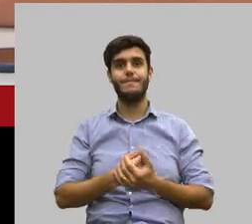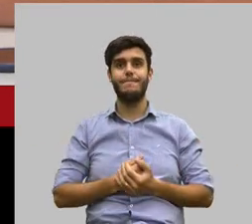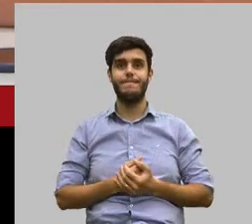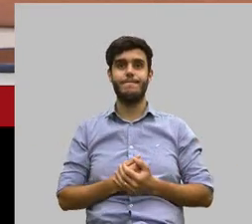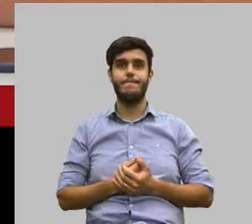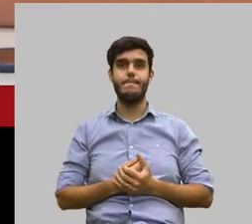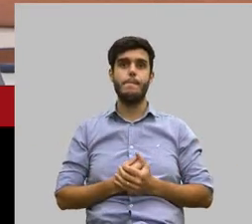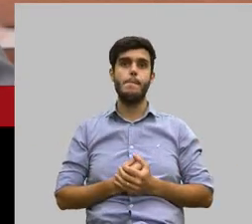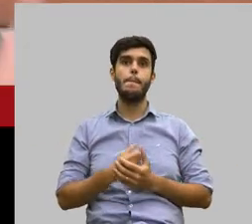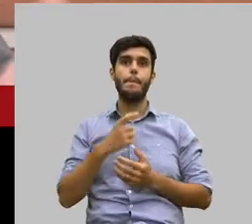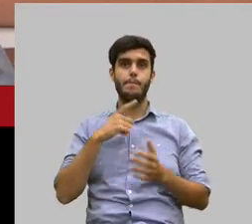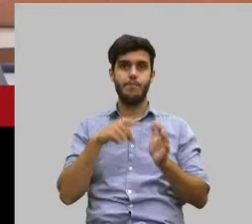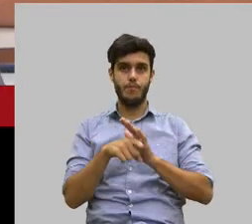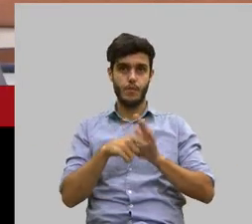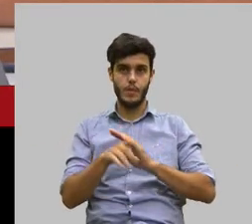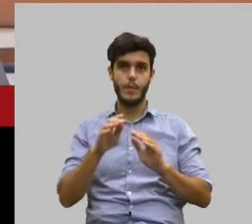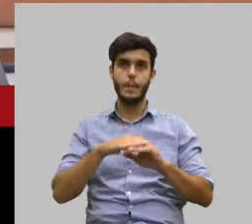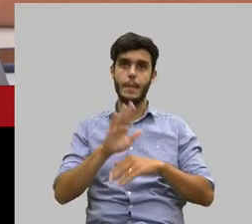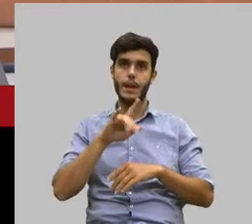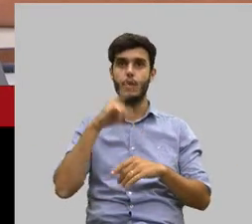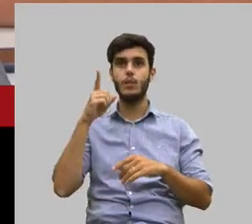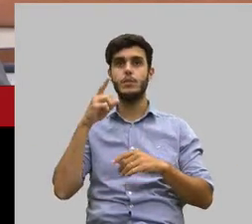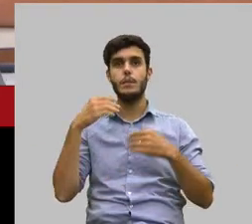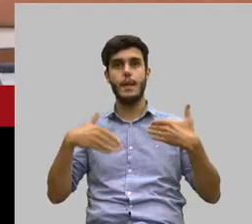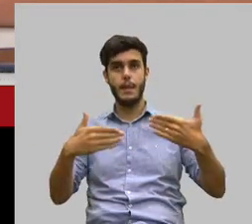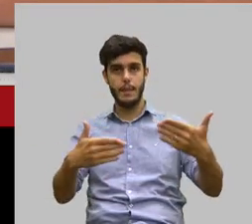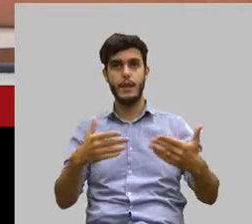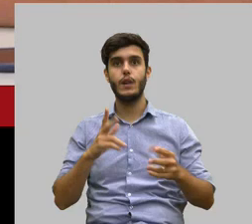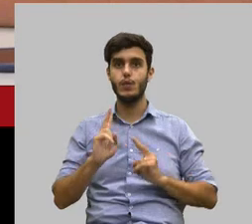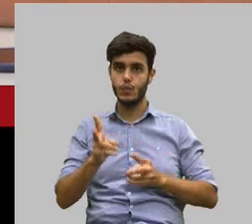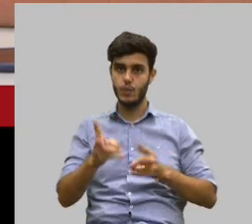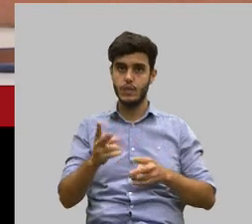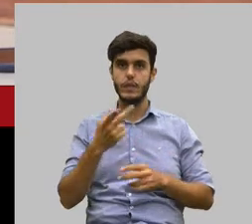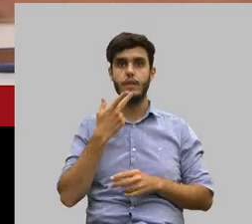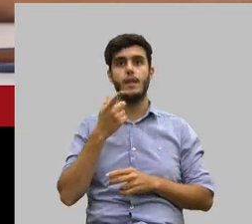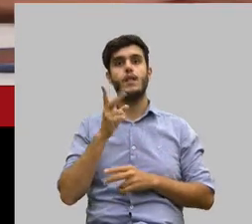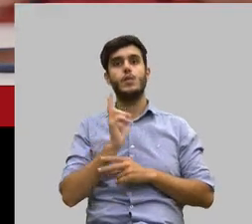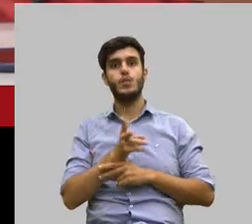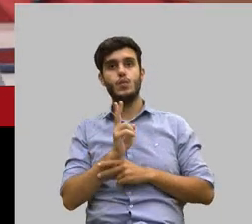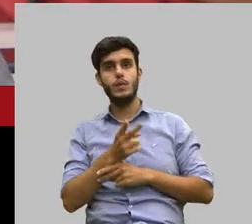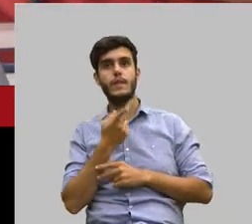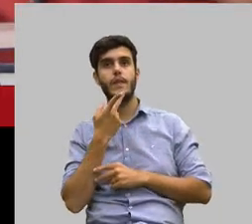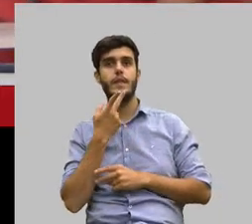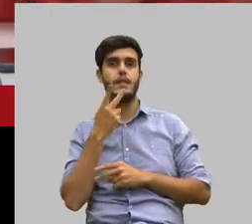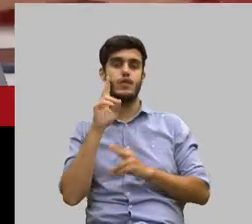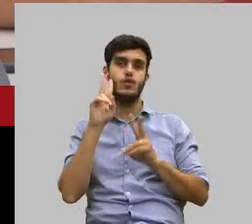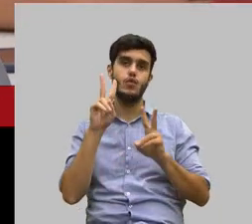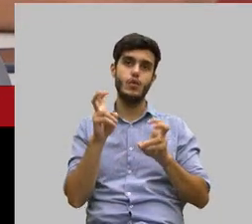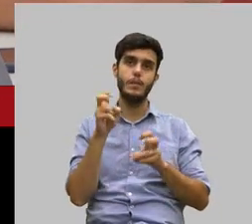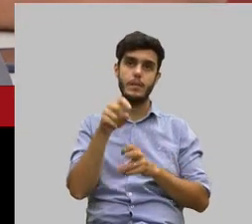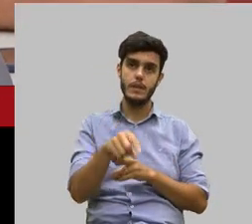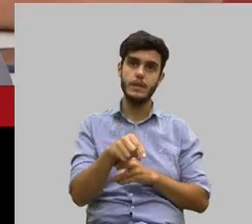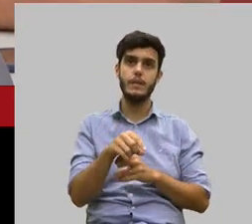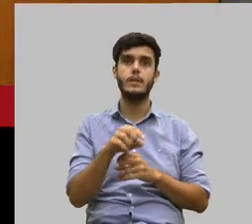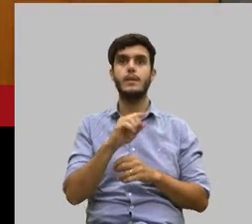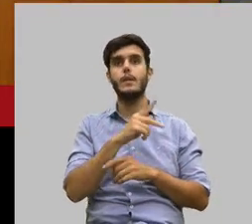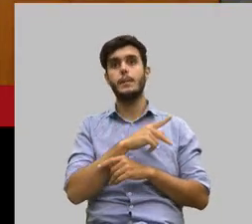algumas outras perguntas mas eu vou passar para outros parlamentares para que a gente não fique aqui a apenas eh com a presidência a presidência vai